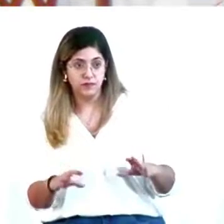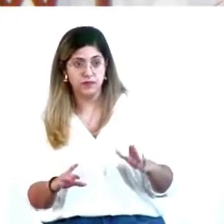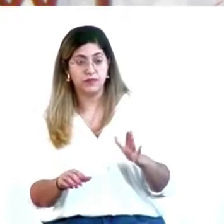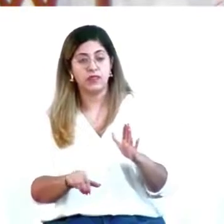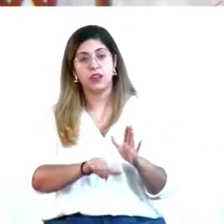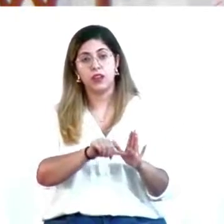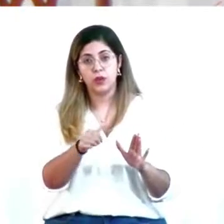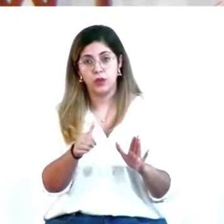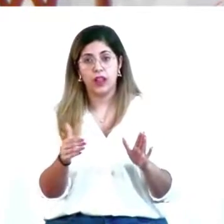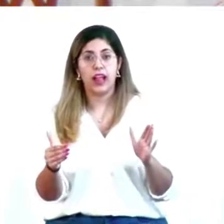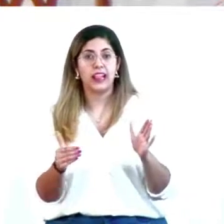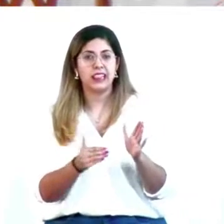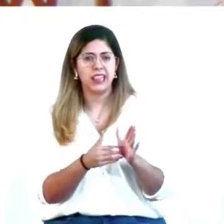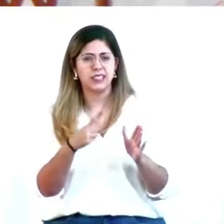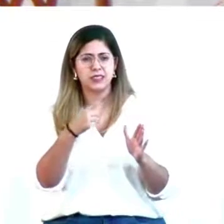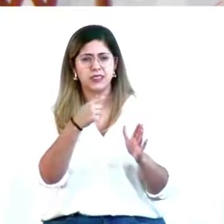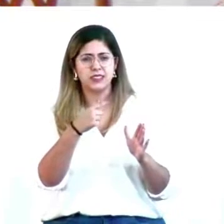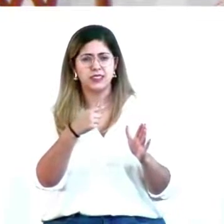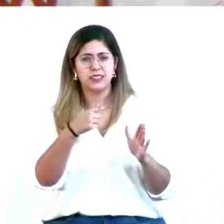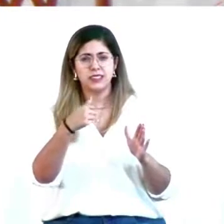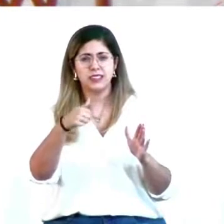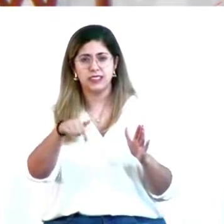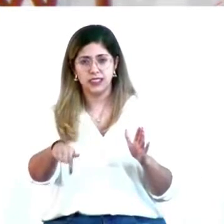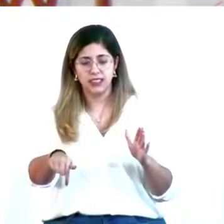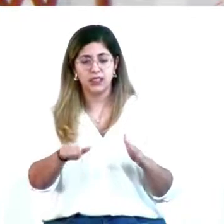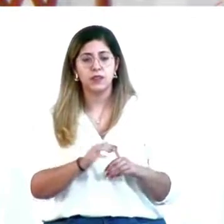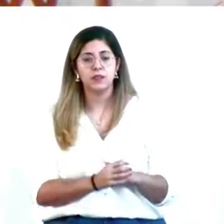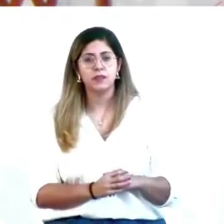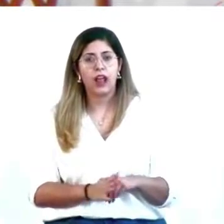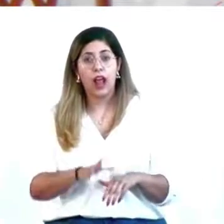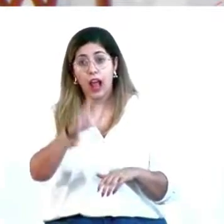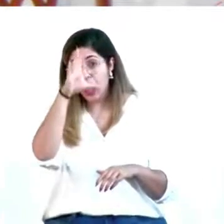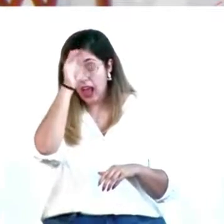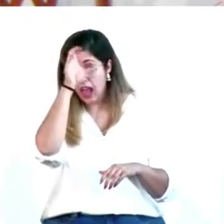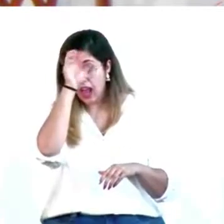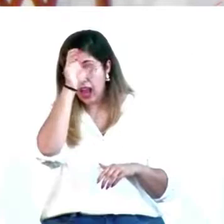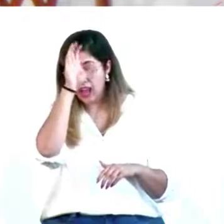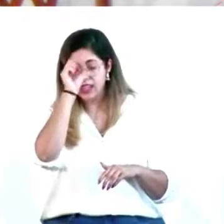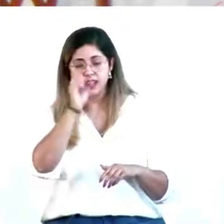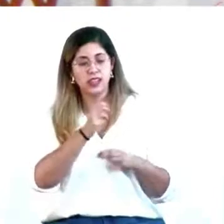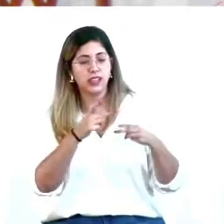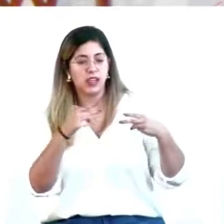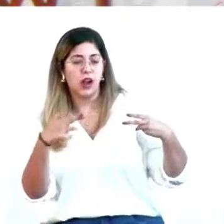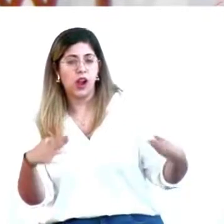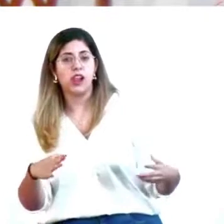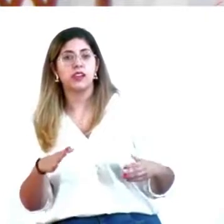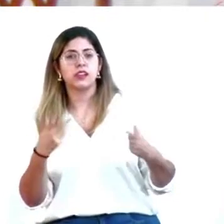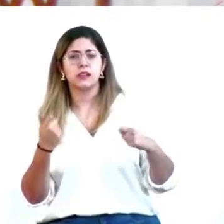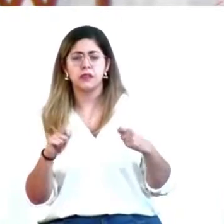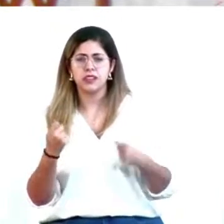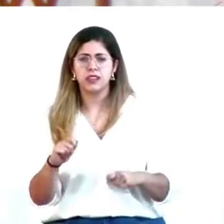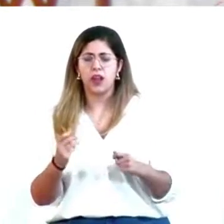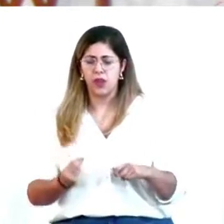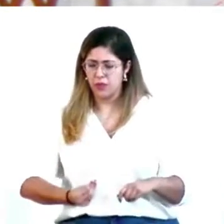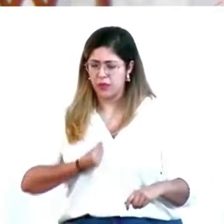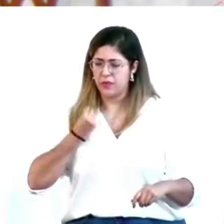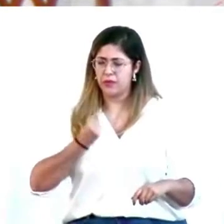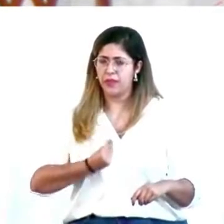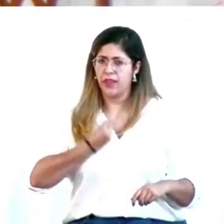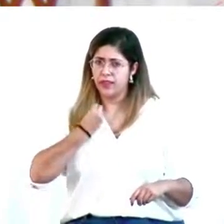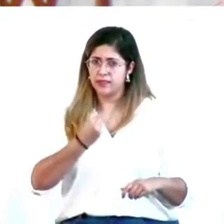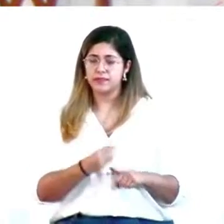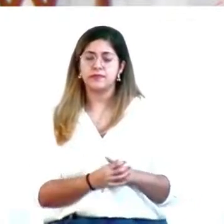uma estrutura para aprendermos coisas necessárias sobre o como viver, ficamos